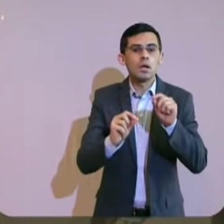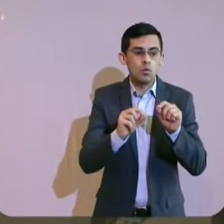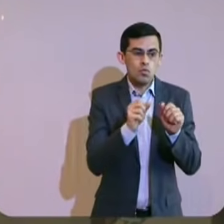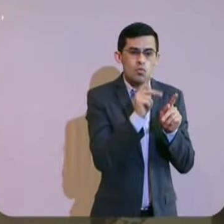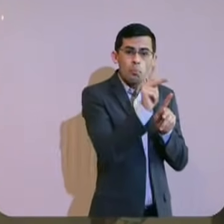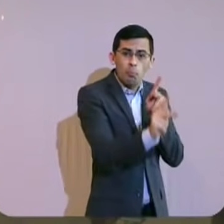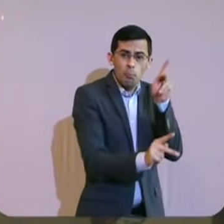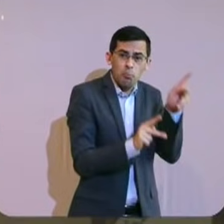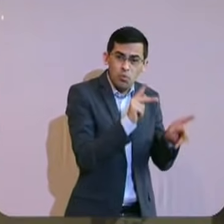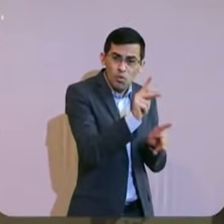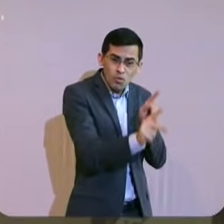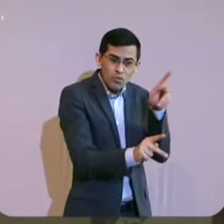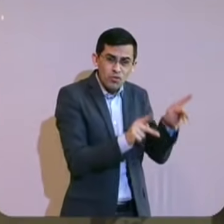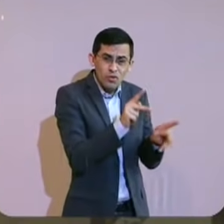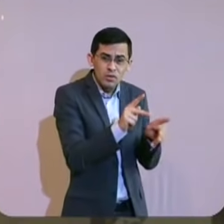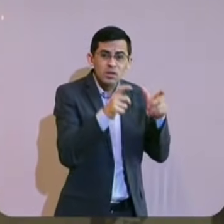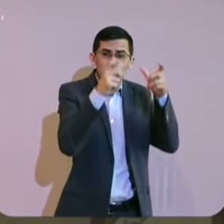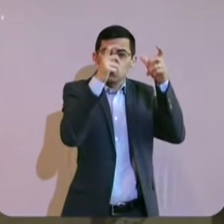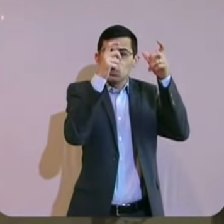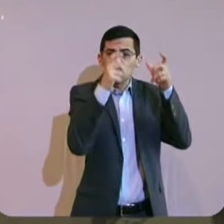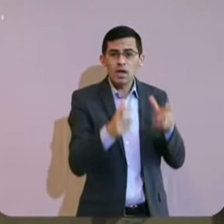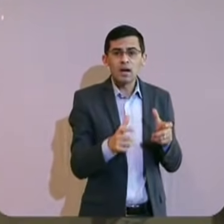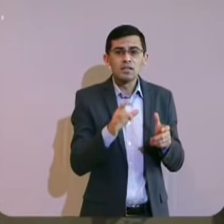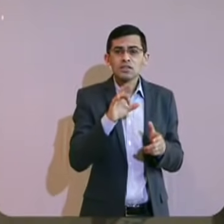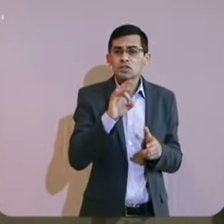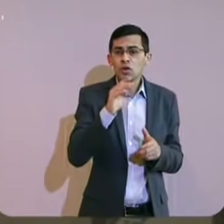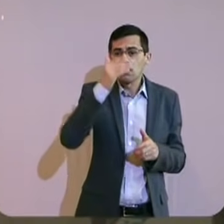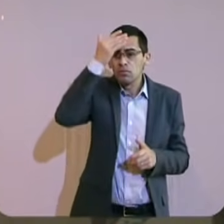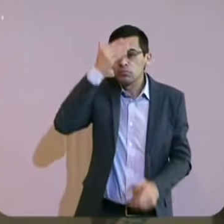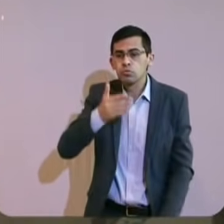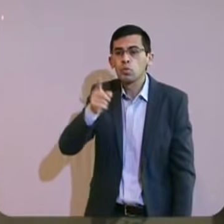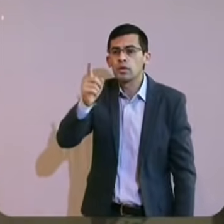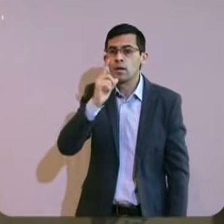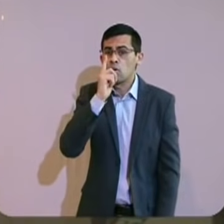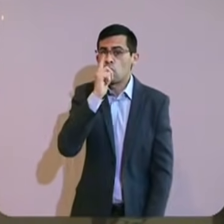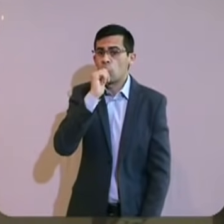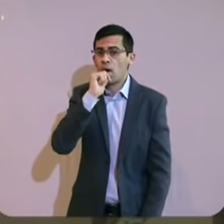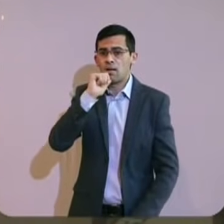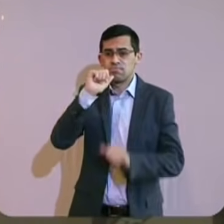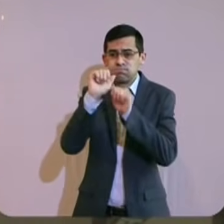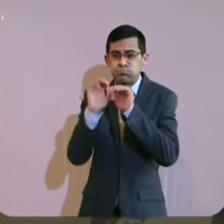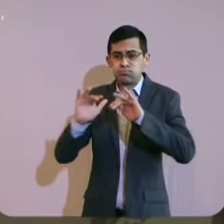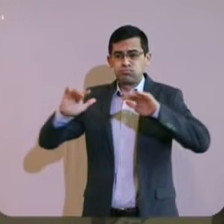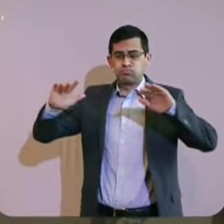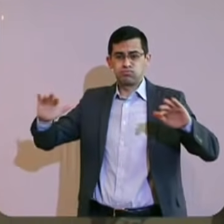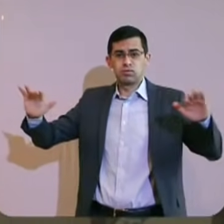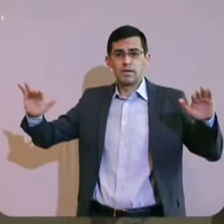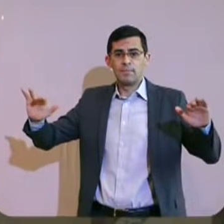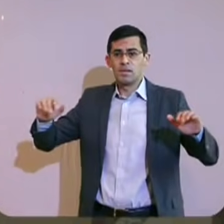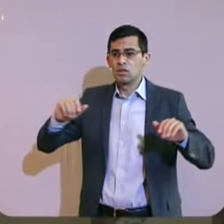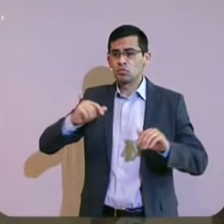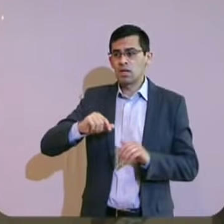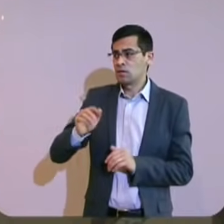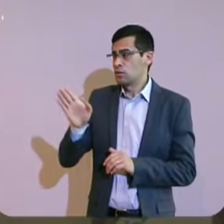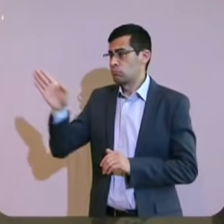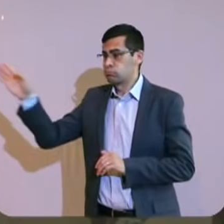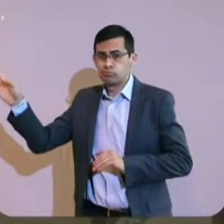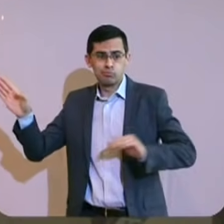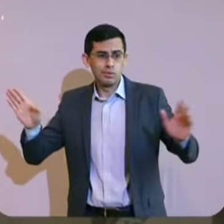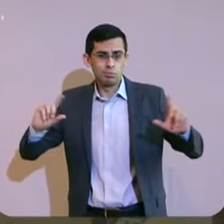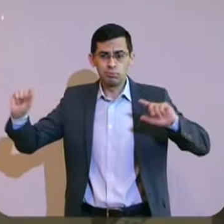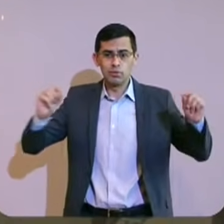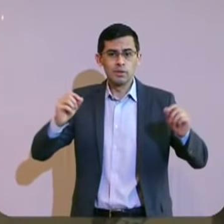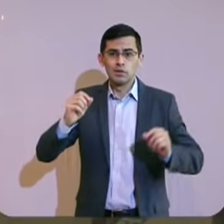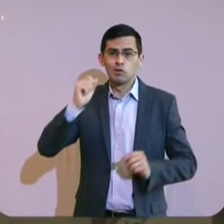estão num local onde só tem diante deles o mar vermelho, e não tem fuga nem para a direita, nem